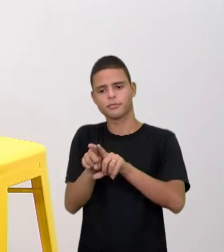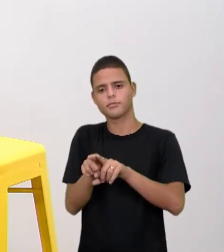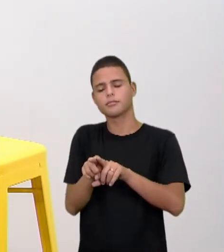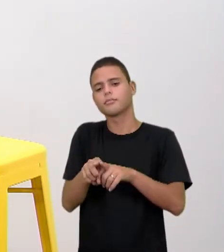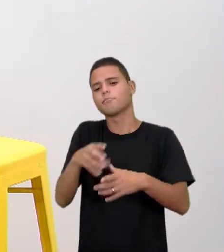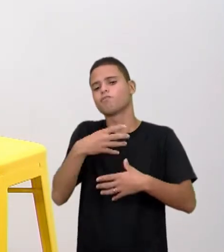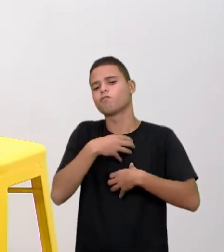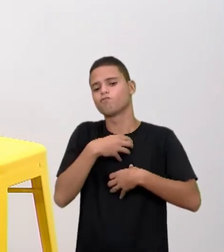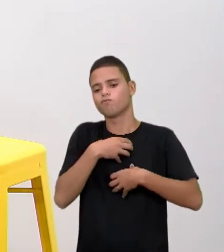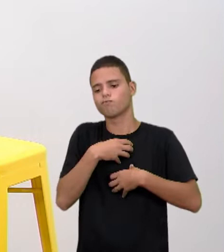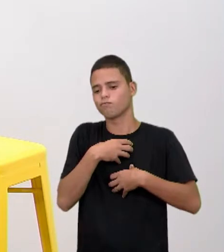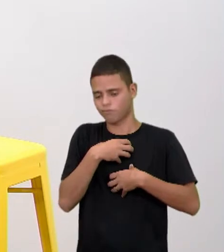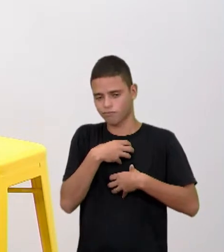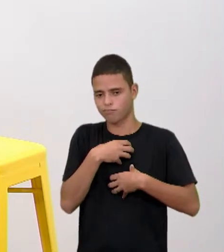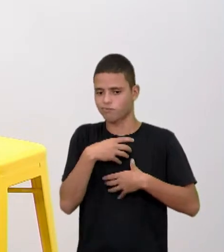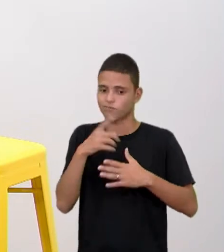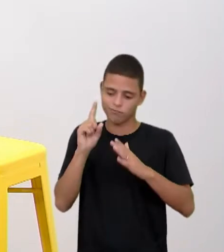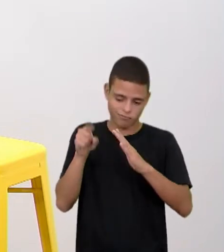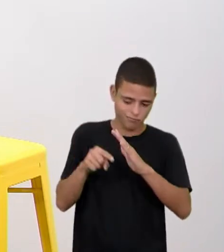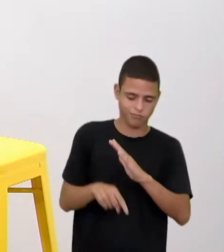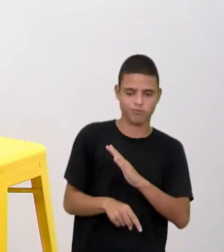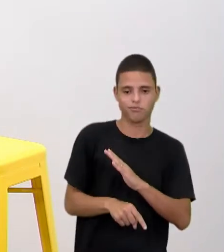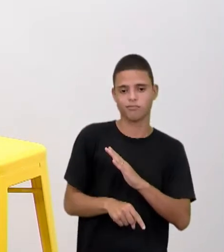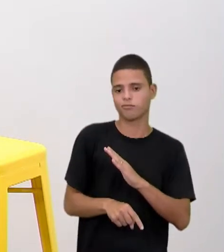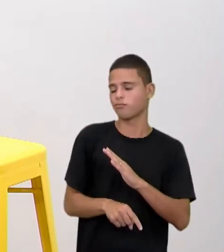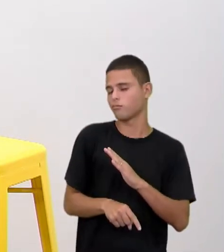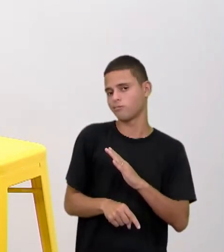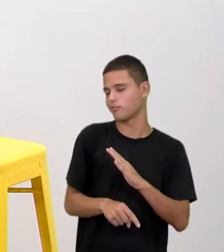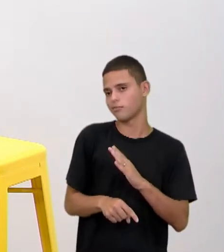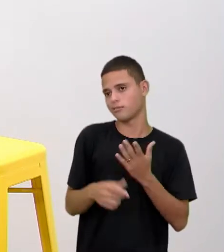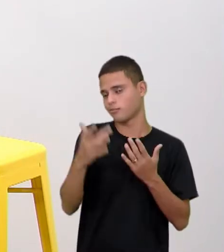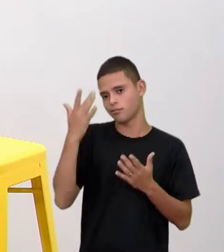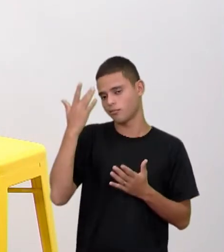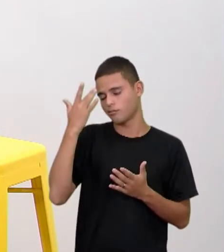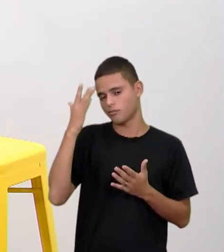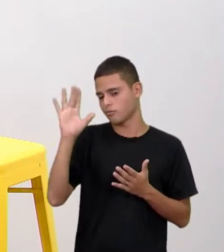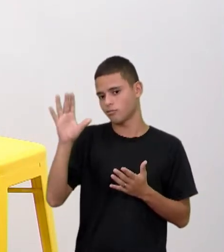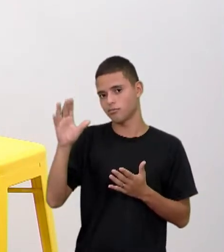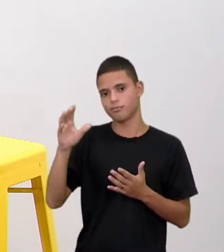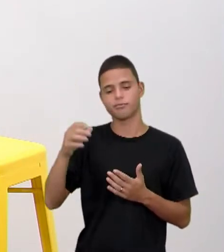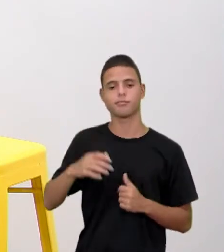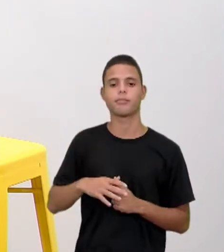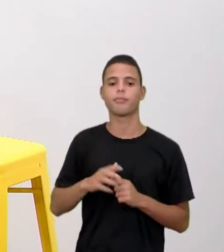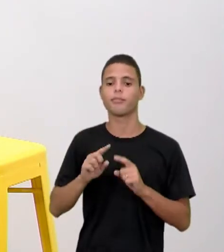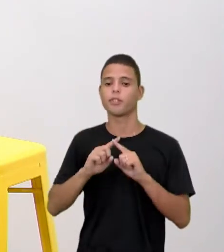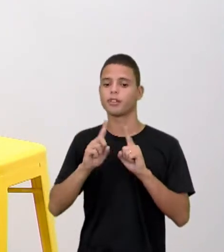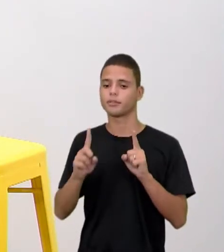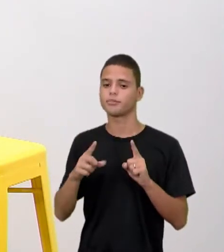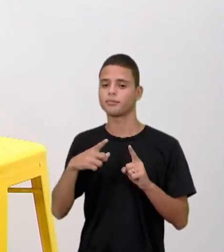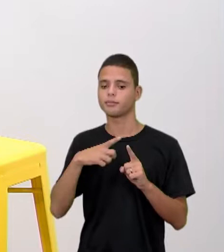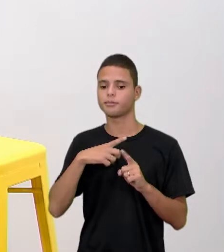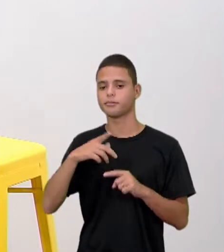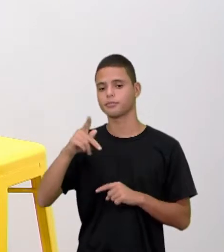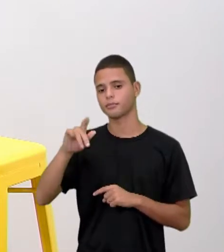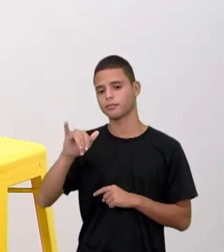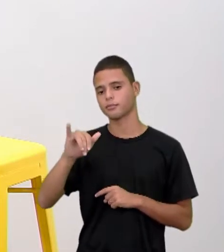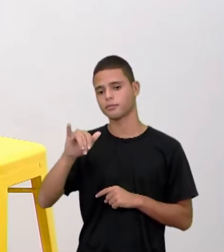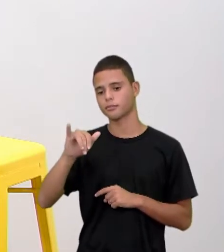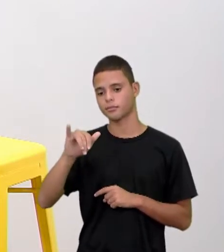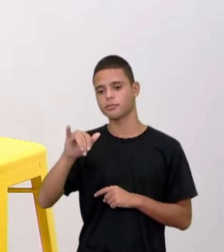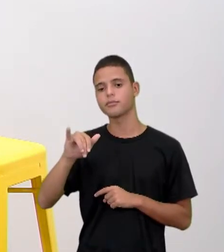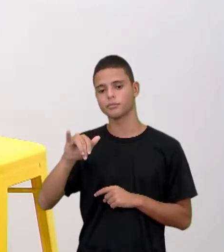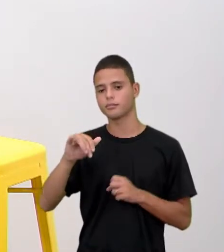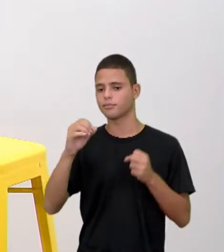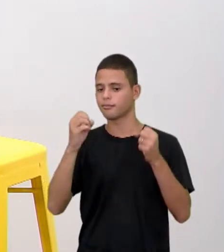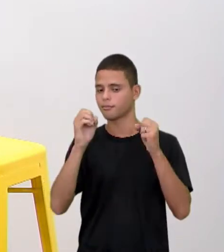pouco biológico. Eu não vou me aprofundar, obviamente, não é a minha área de expertise, mas vocês têm aí a Pri, que é apenas maravilhosa e dá um